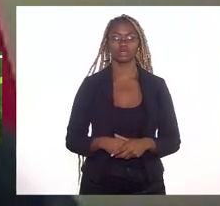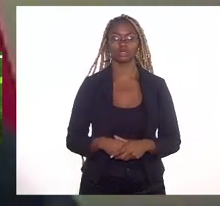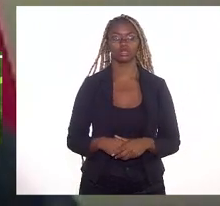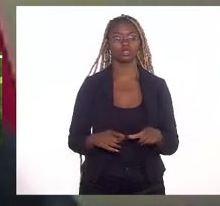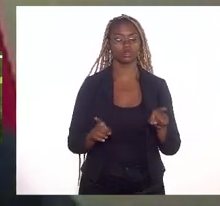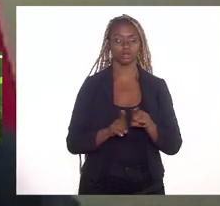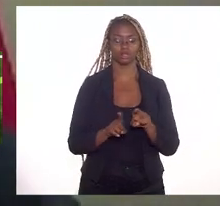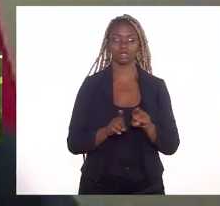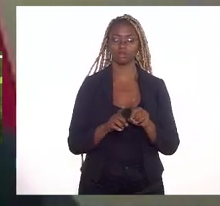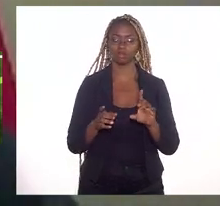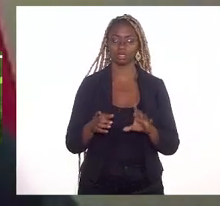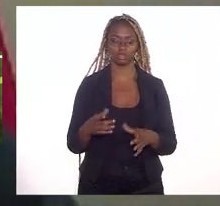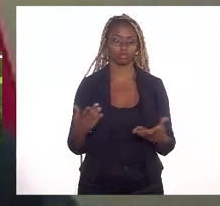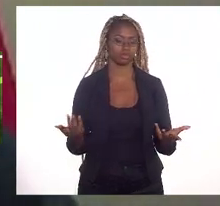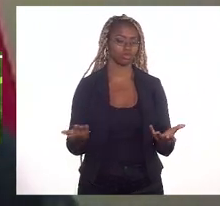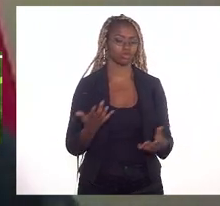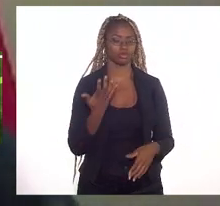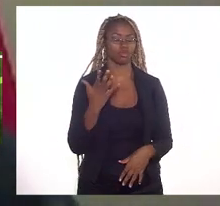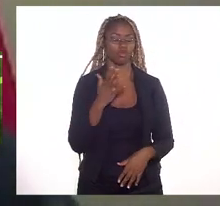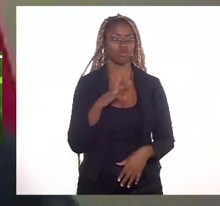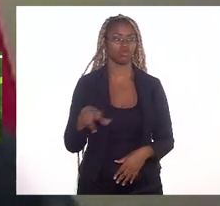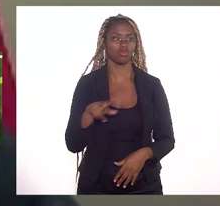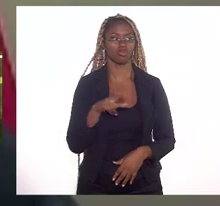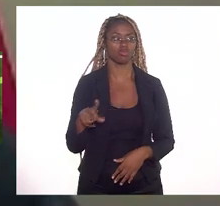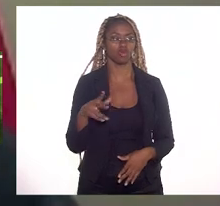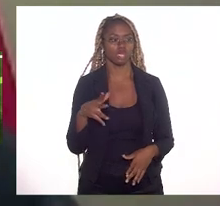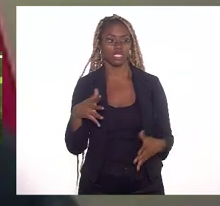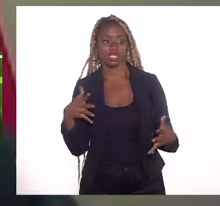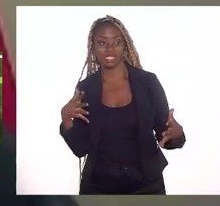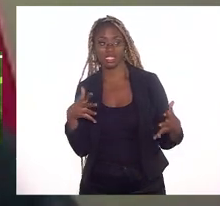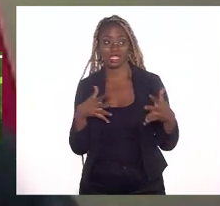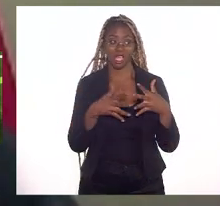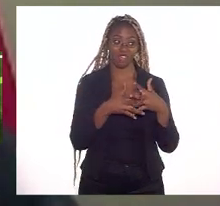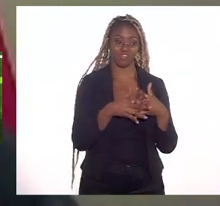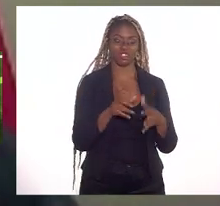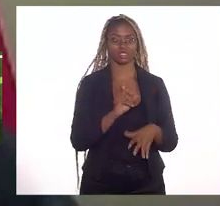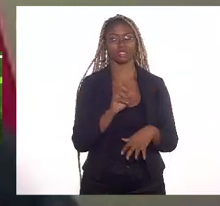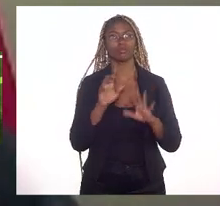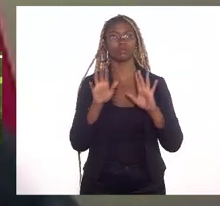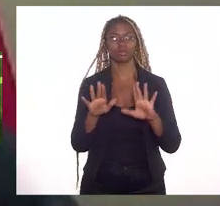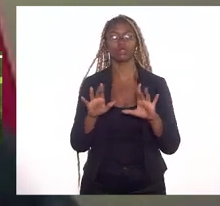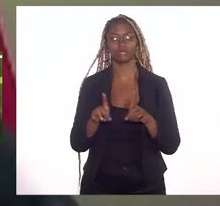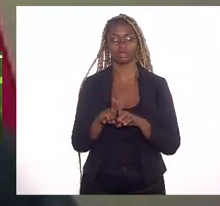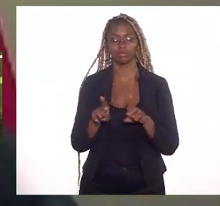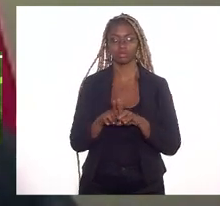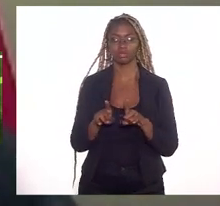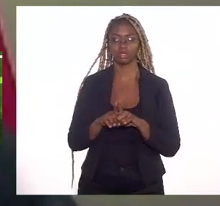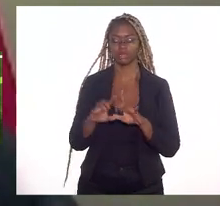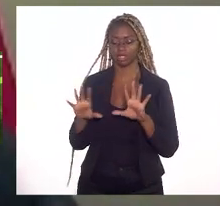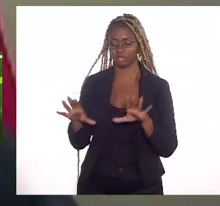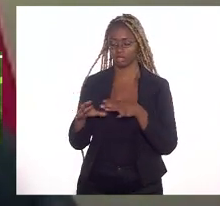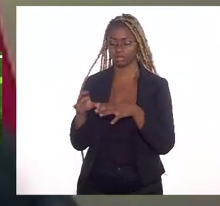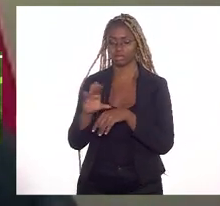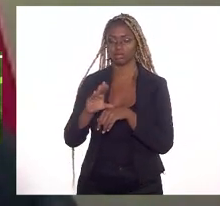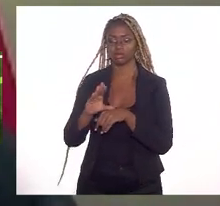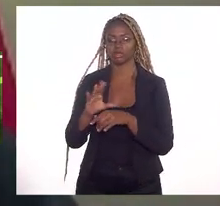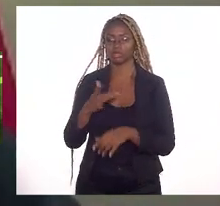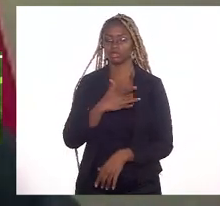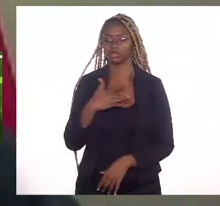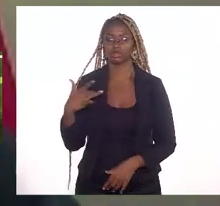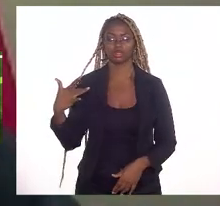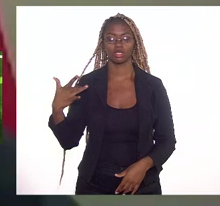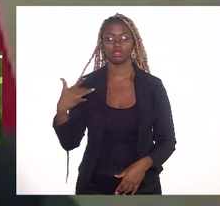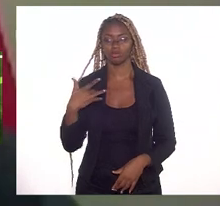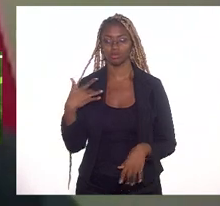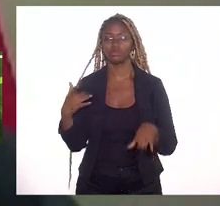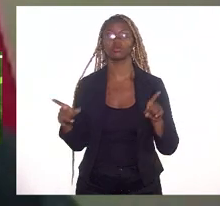deixar aqui, sem querer fazer qualquer tipo de interferência, mas deixar a Comissão de Saúde, doutora Fernanda, para